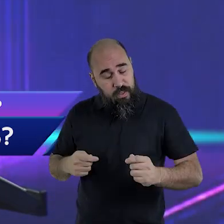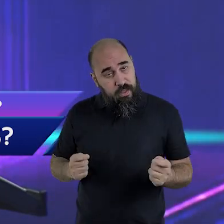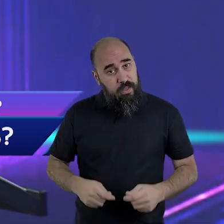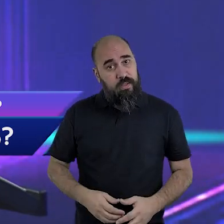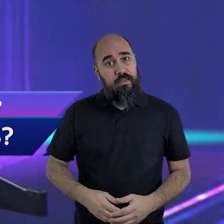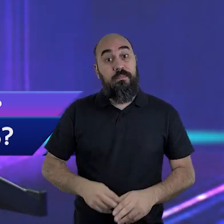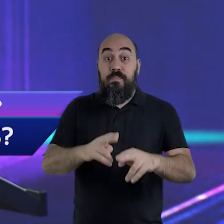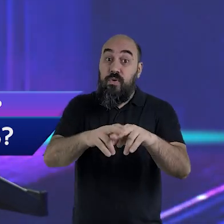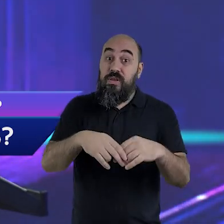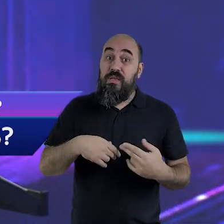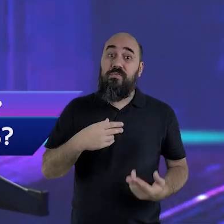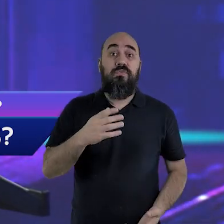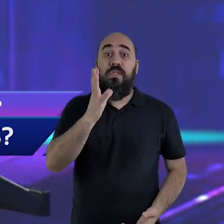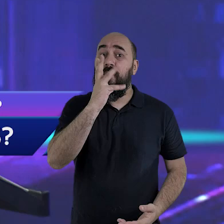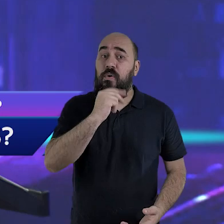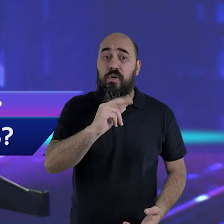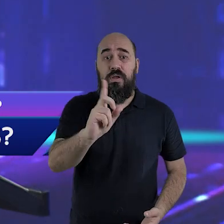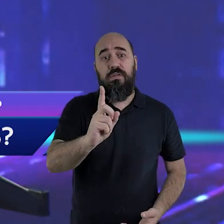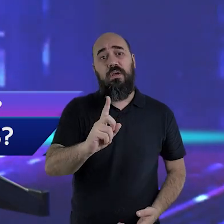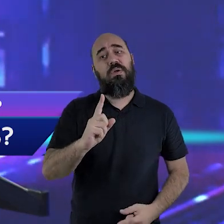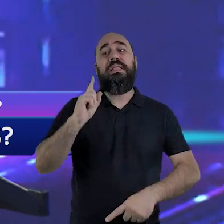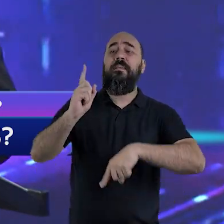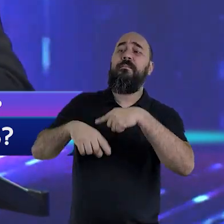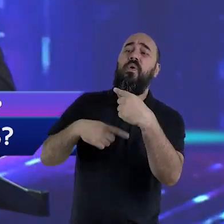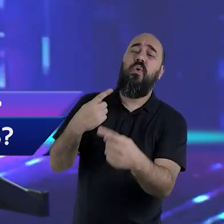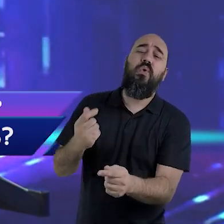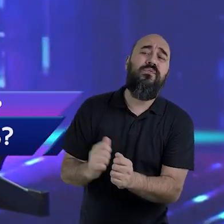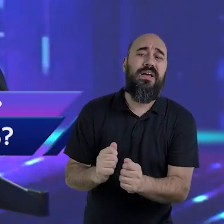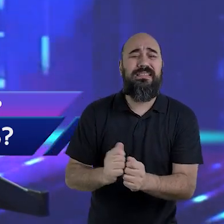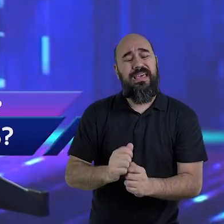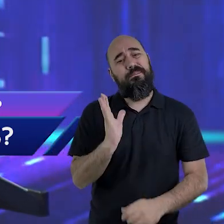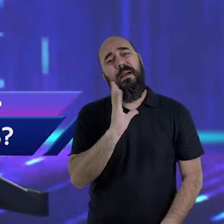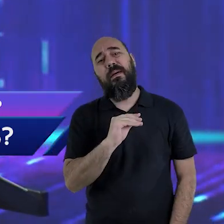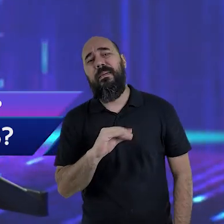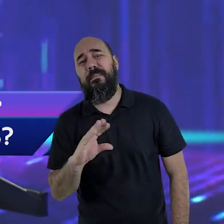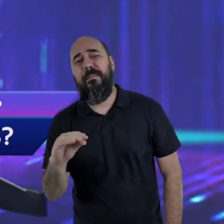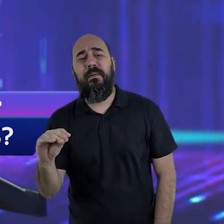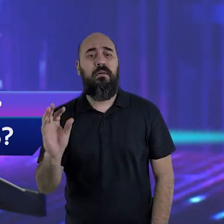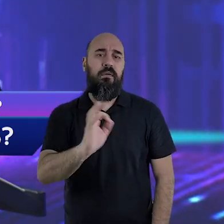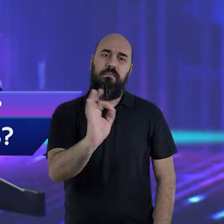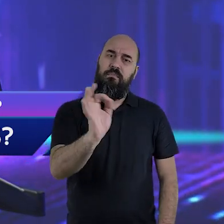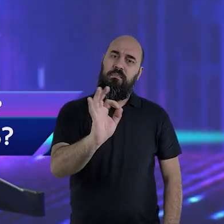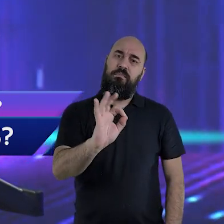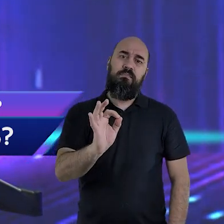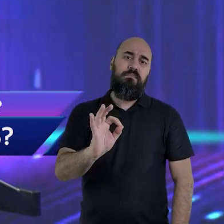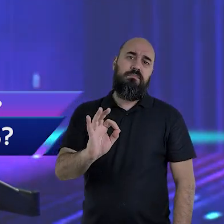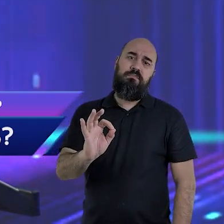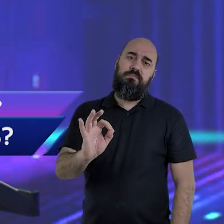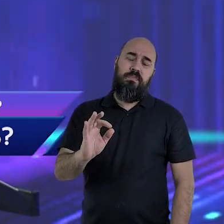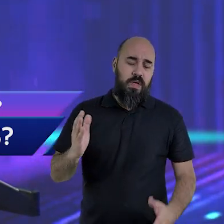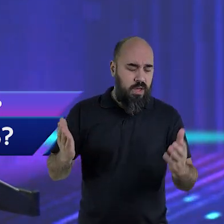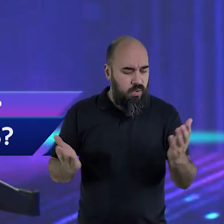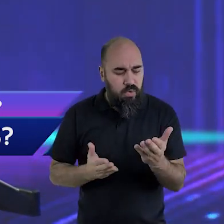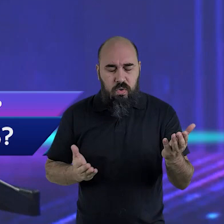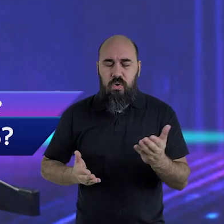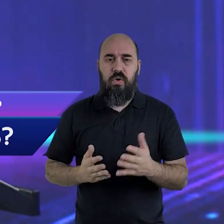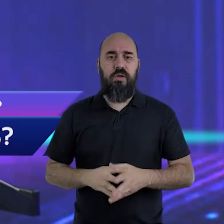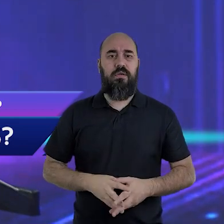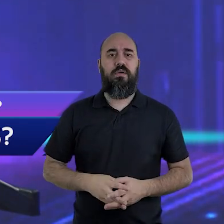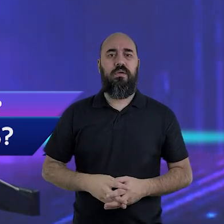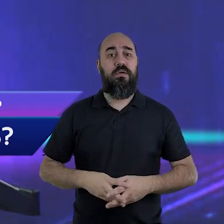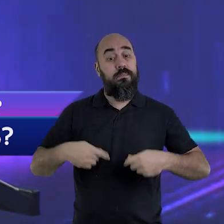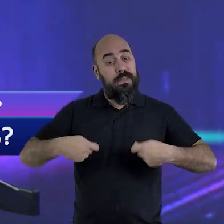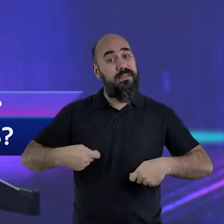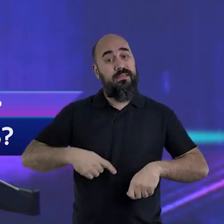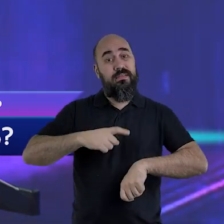Portanto, não se demore. Não deixe para depois. Não empurre a decisão para outro momento, porque a hora é